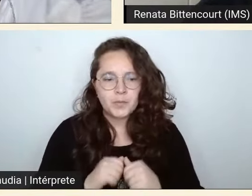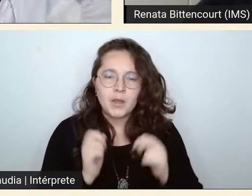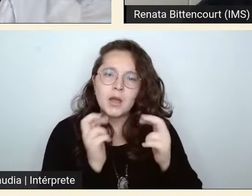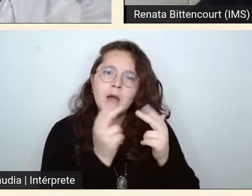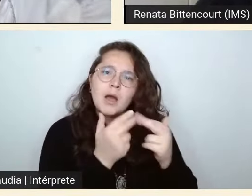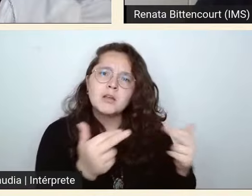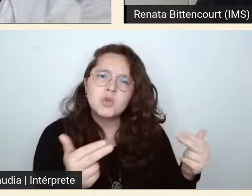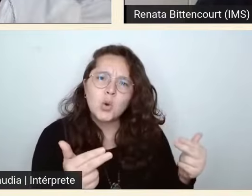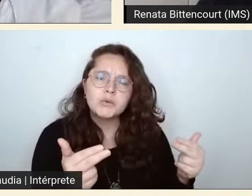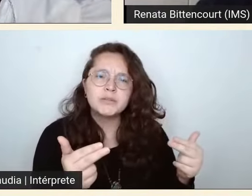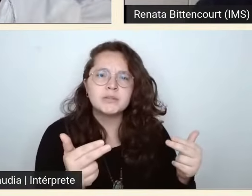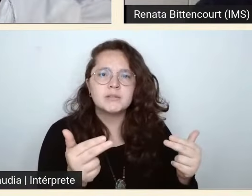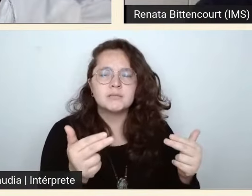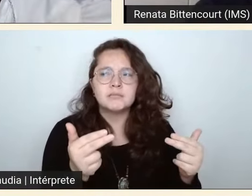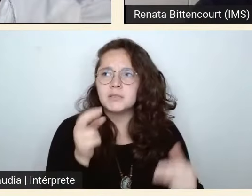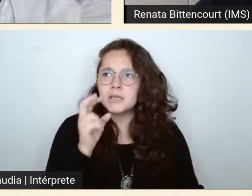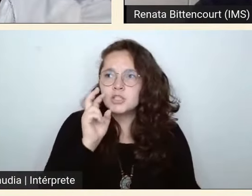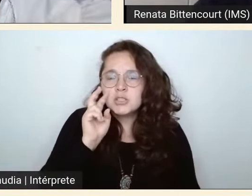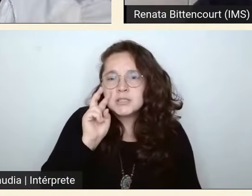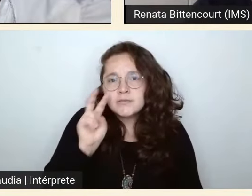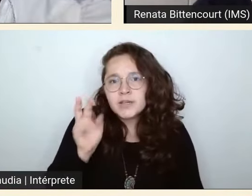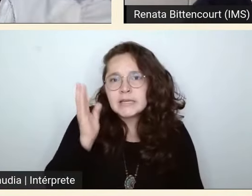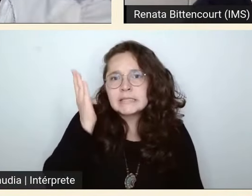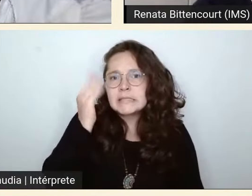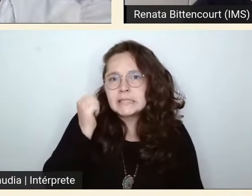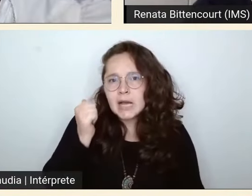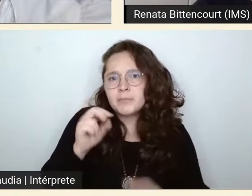entende sobre o modernismo, ele está muito